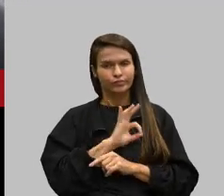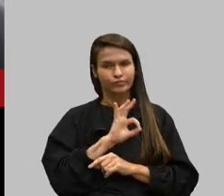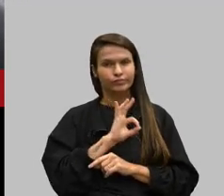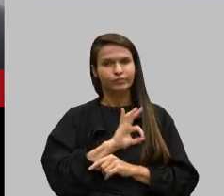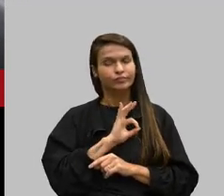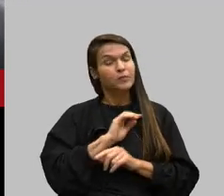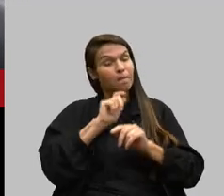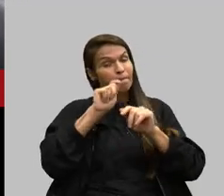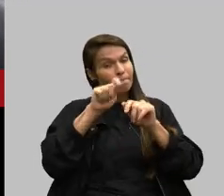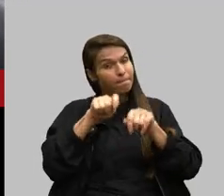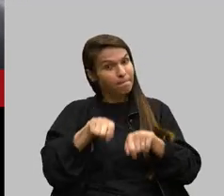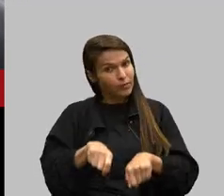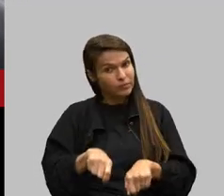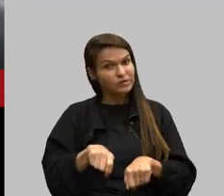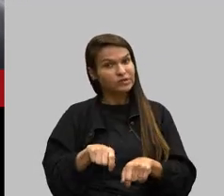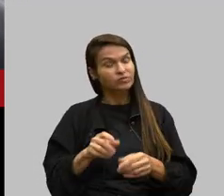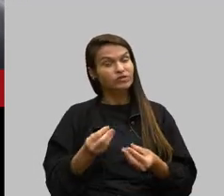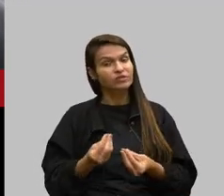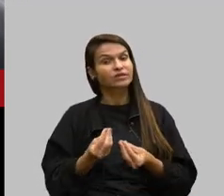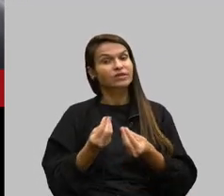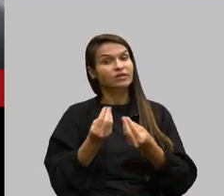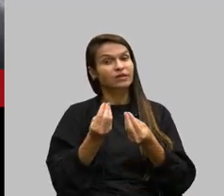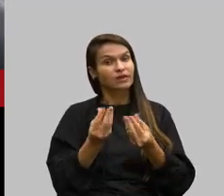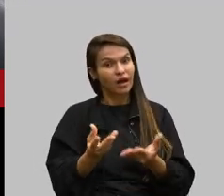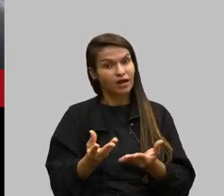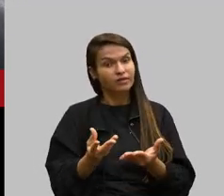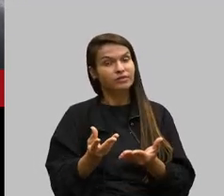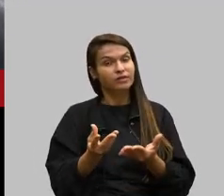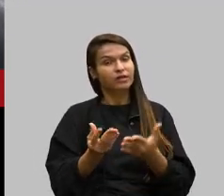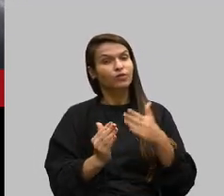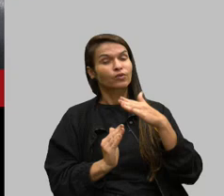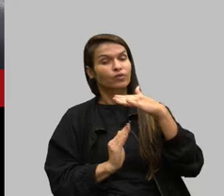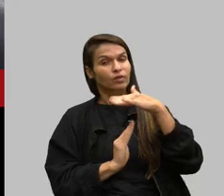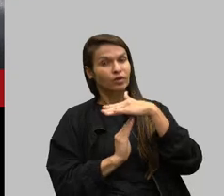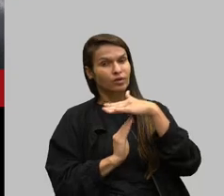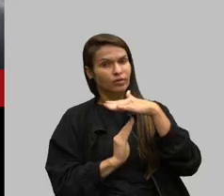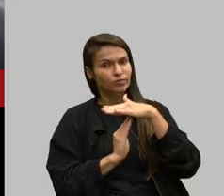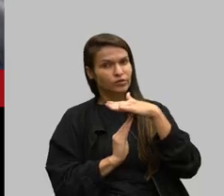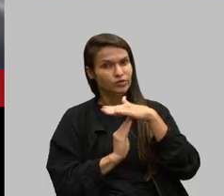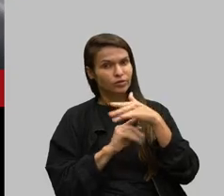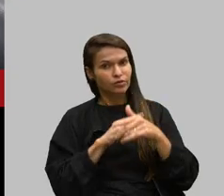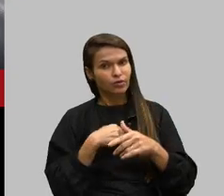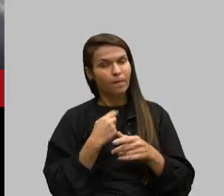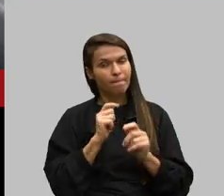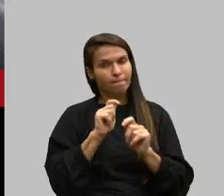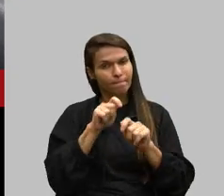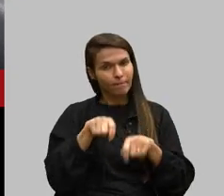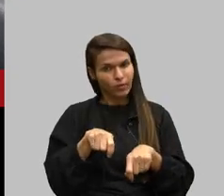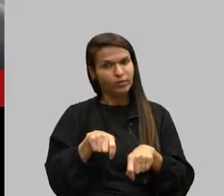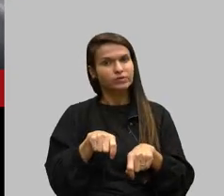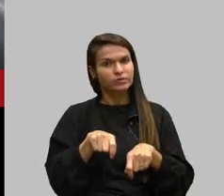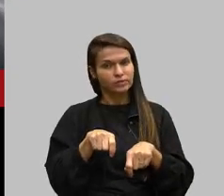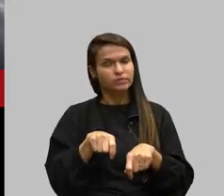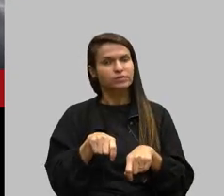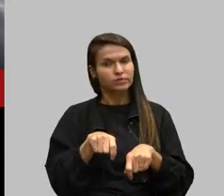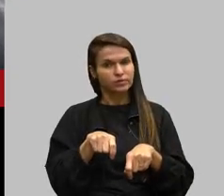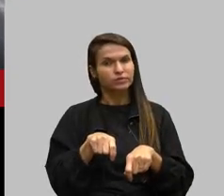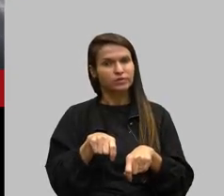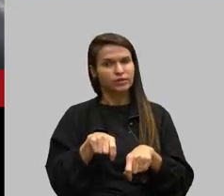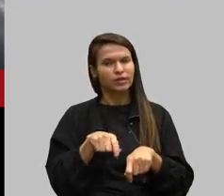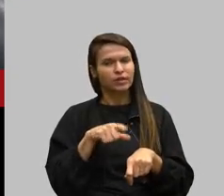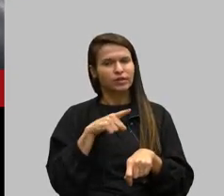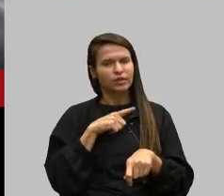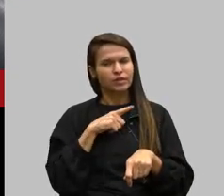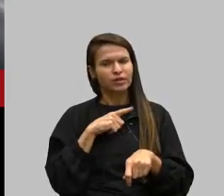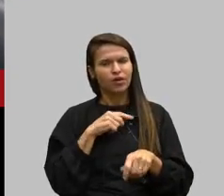possível de ser dada no limite para que a gente possa manter em dia várias obrigações